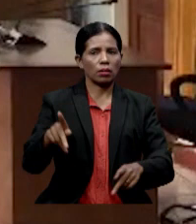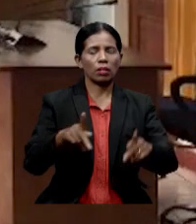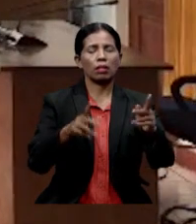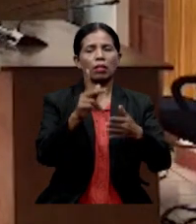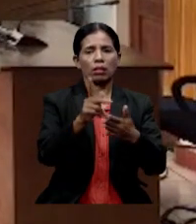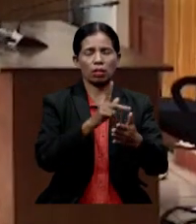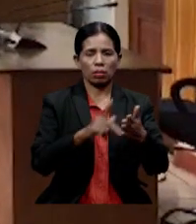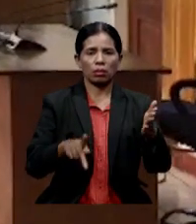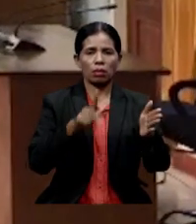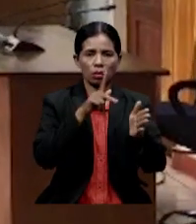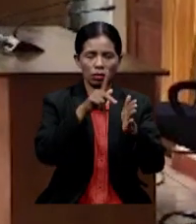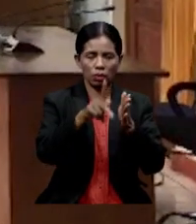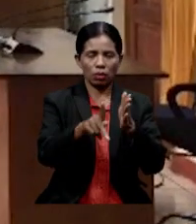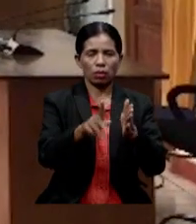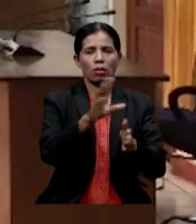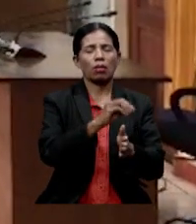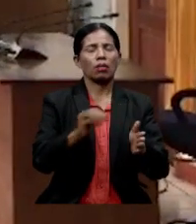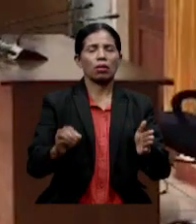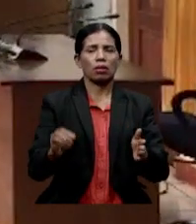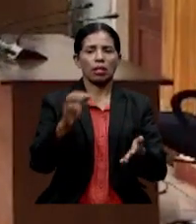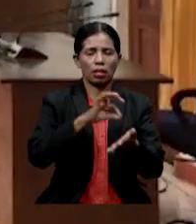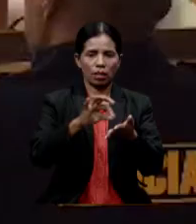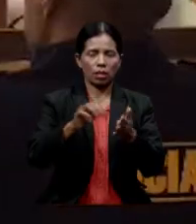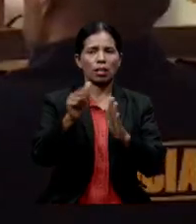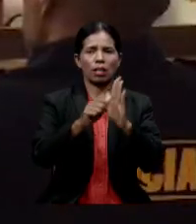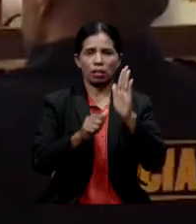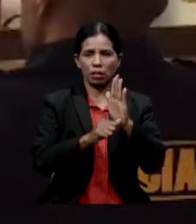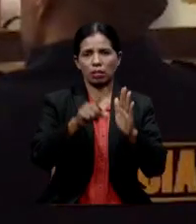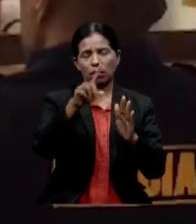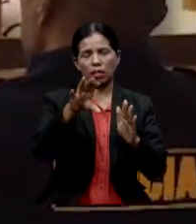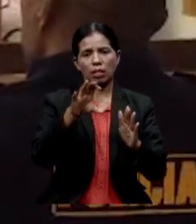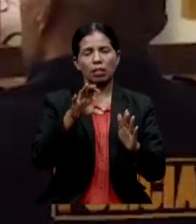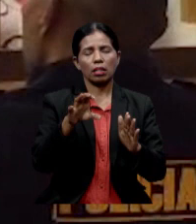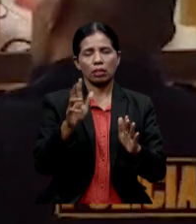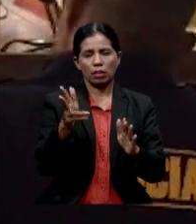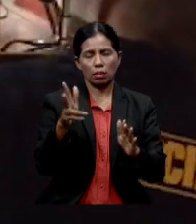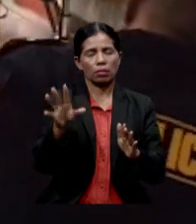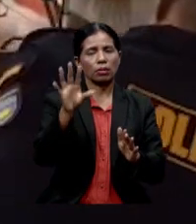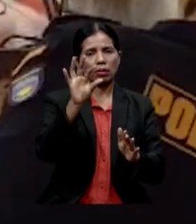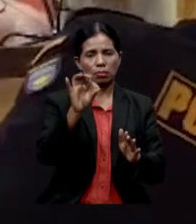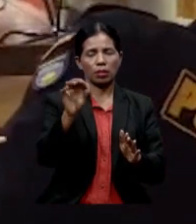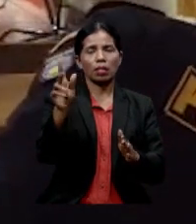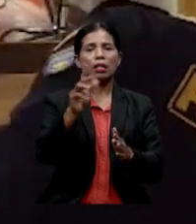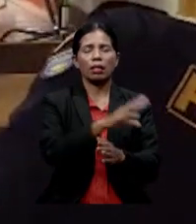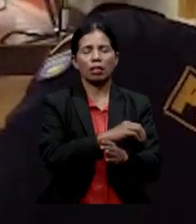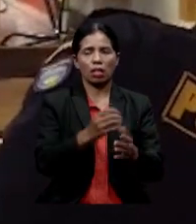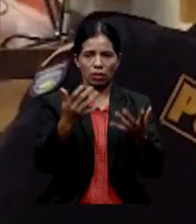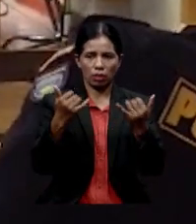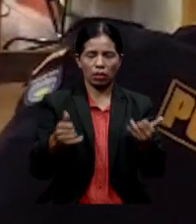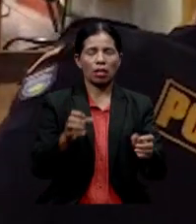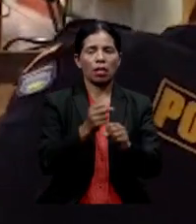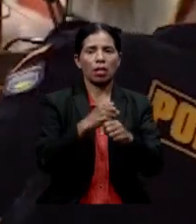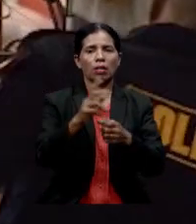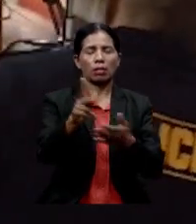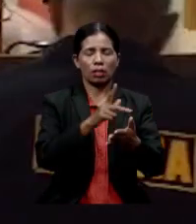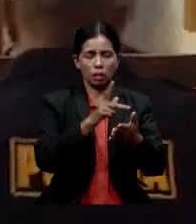crime homicídio agravado neve previsto e artigo atusida tolu resencia Código Penal Timor-Leste no Arguido mos comete crime